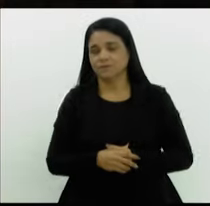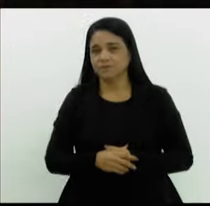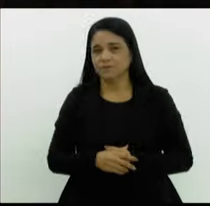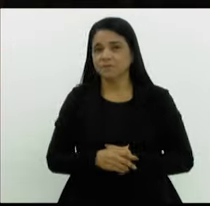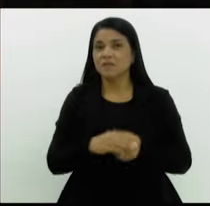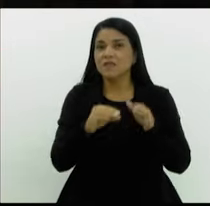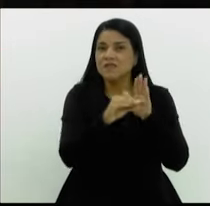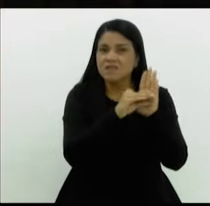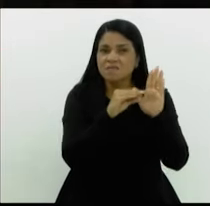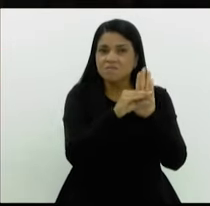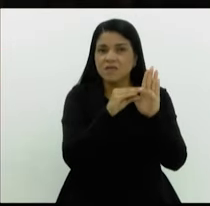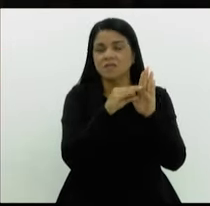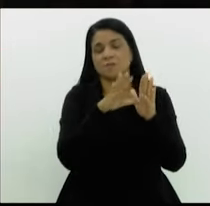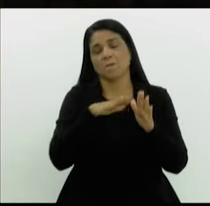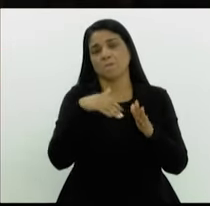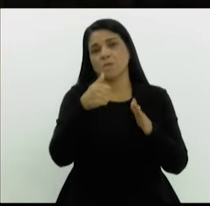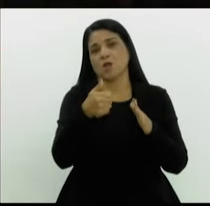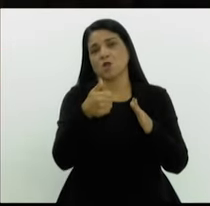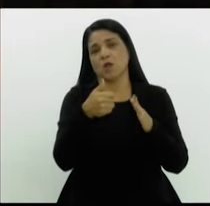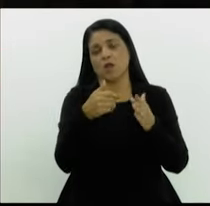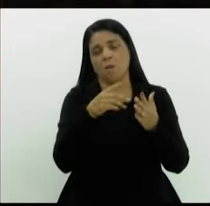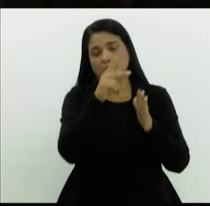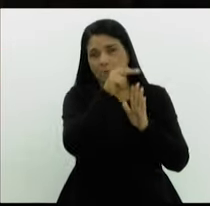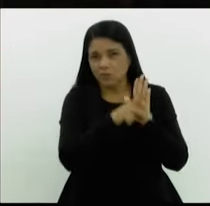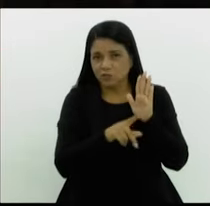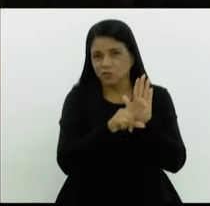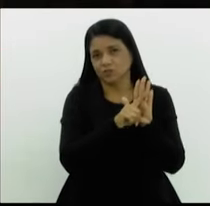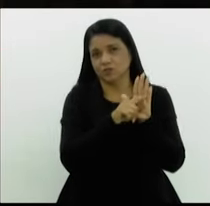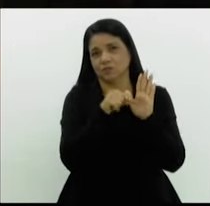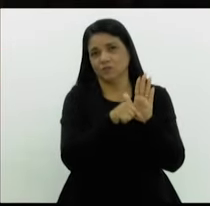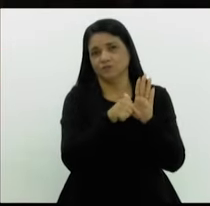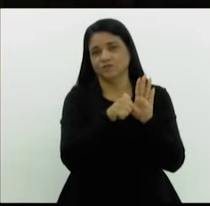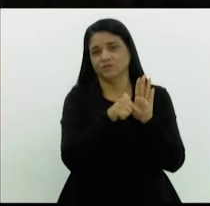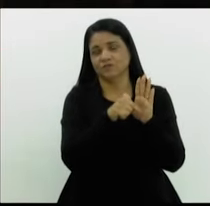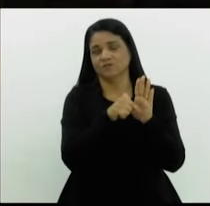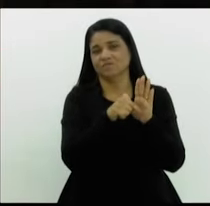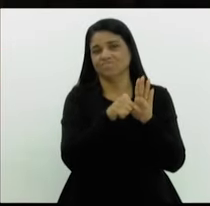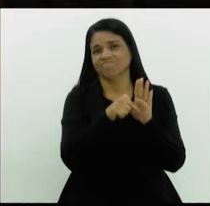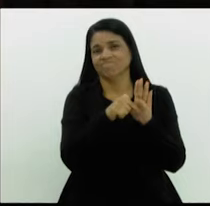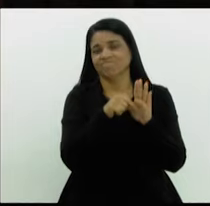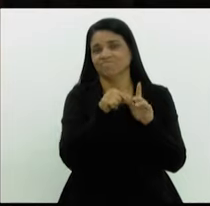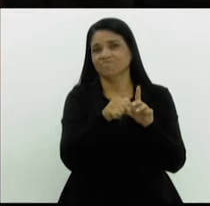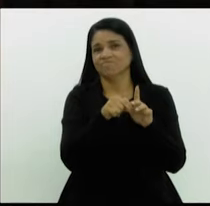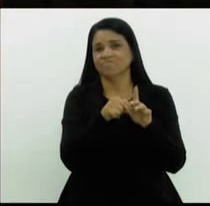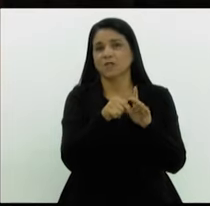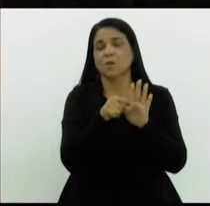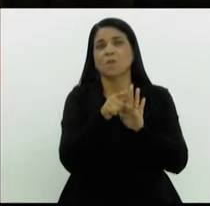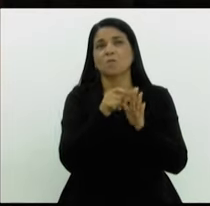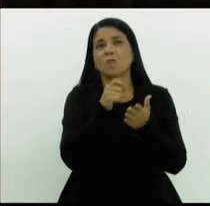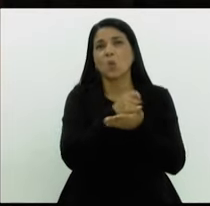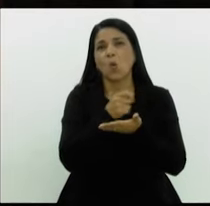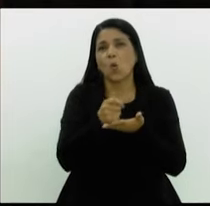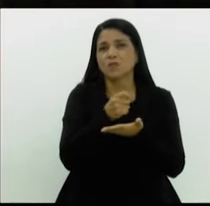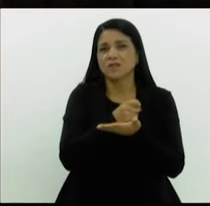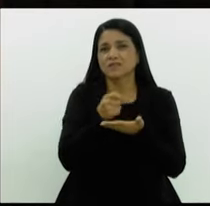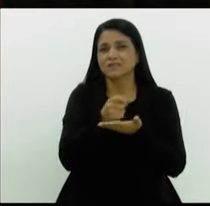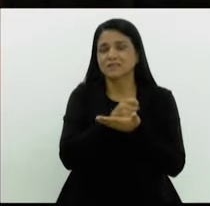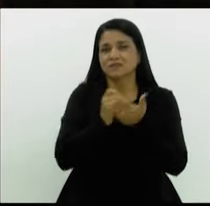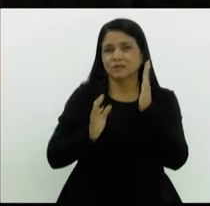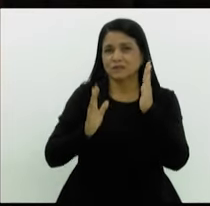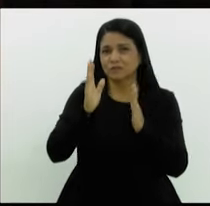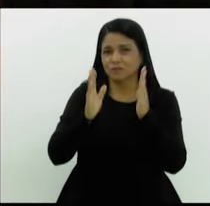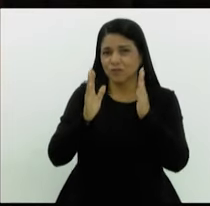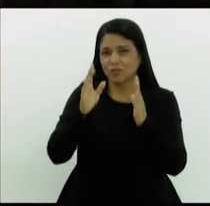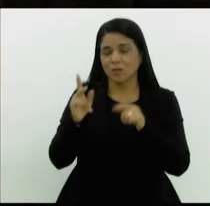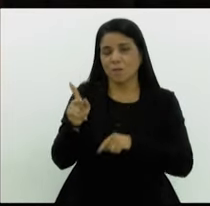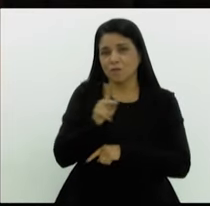Emendas para aperfeiçoar o projeto, porque o projeto está criando uma figura esdrúxula de ter uma contratação temporária para o cargo do